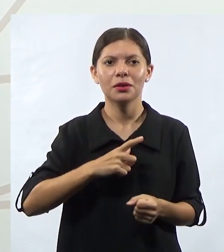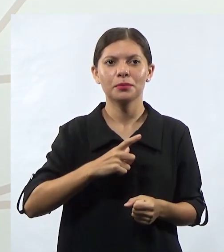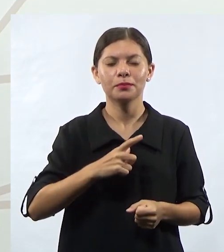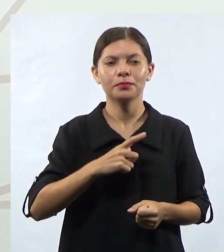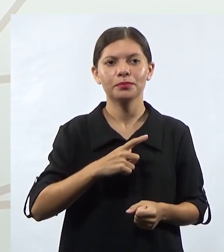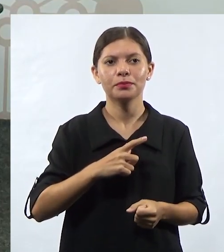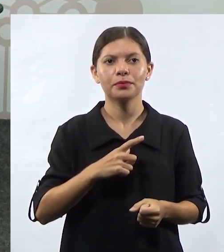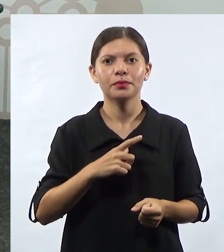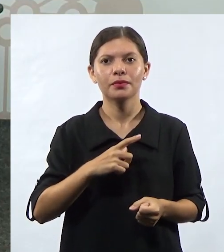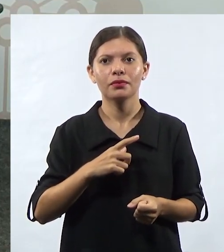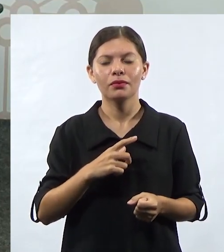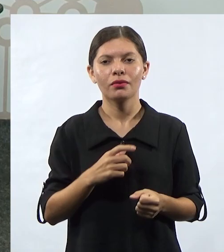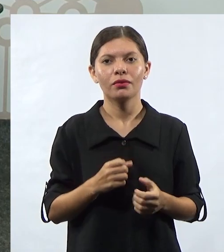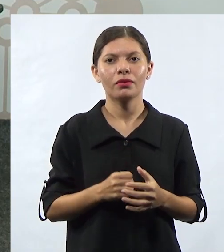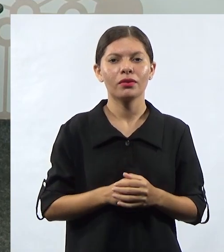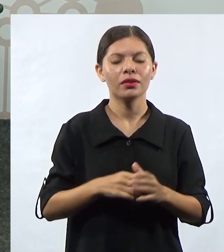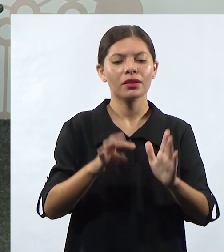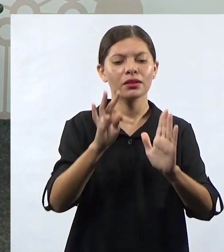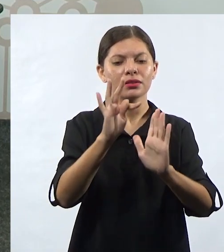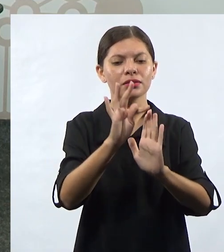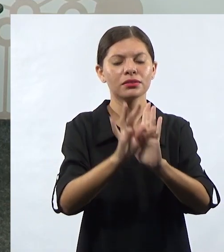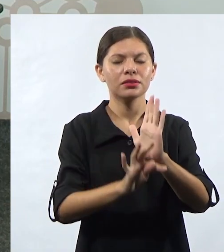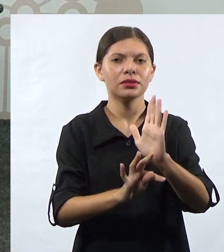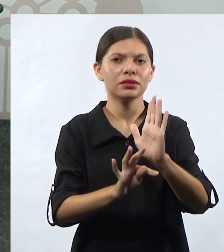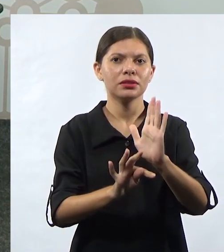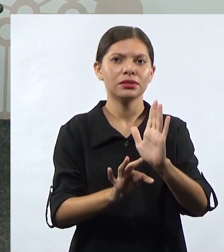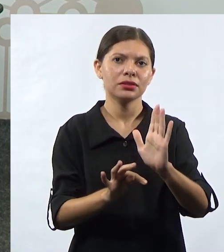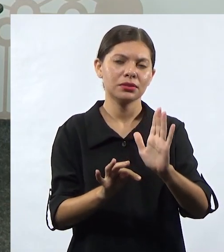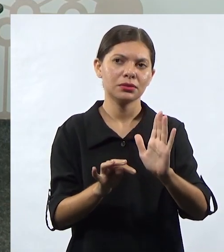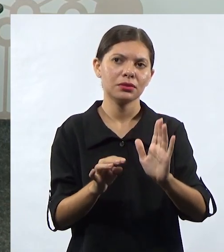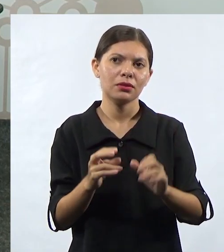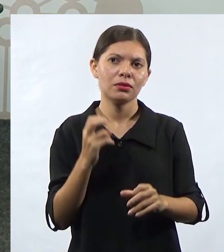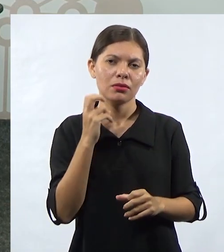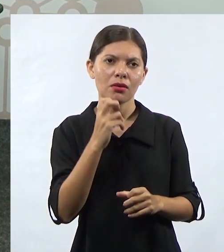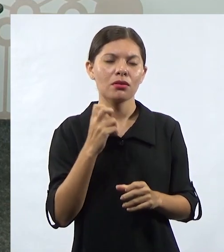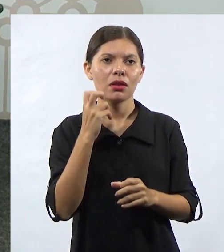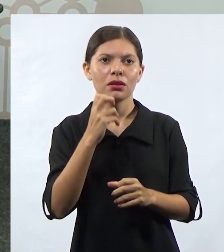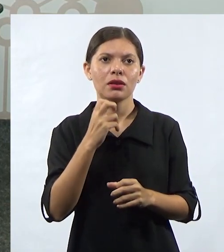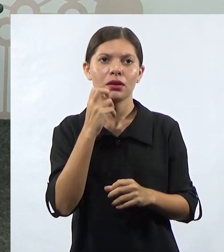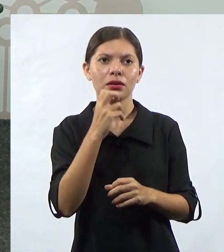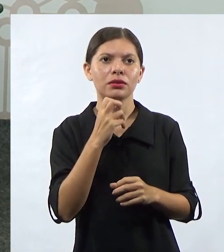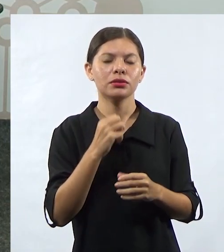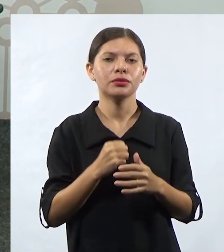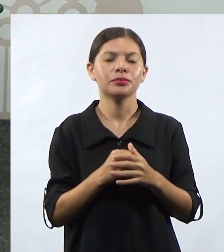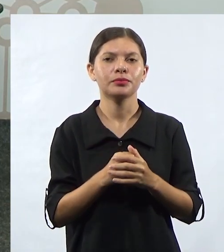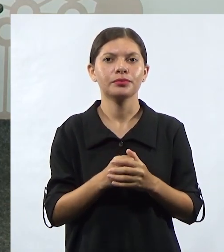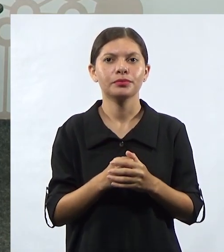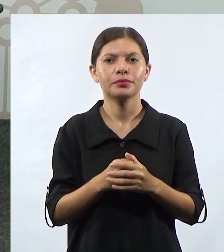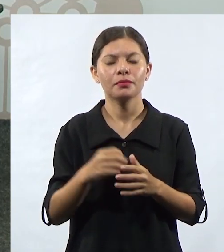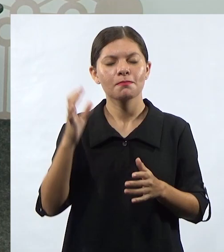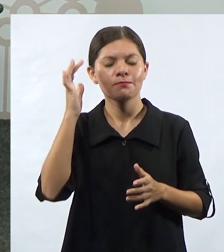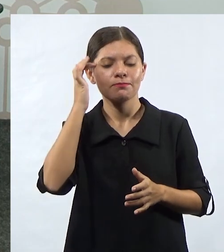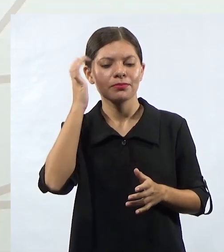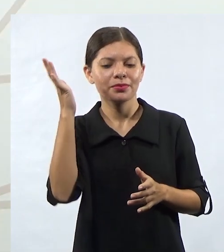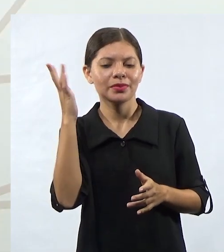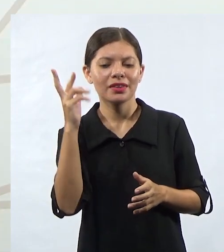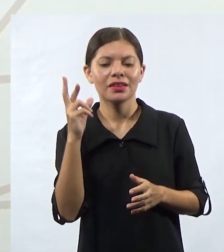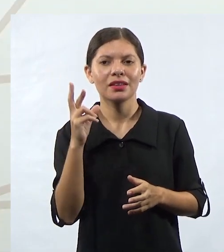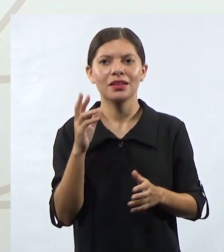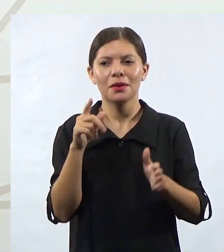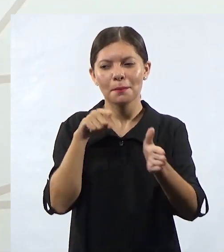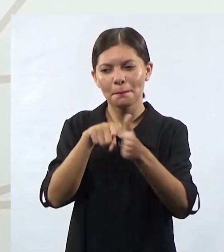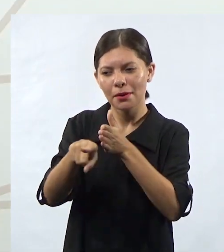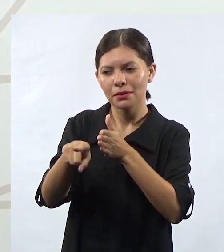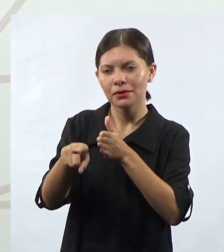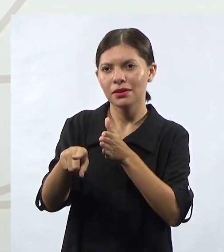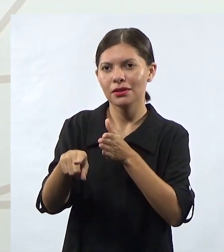consegue expressar de forma textual a nossa oralidade, né? Então, às vezes é muito mais fácil eu perguntar para você